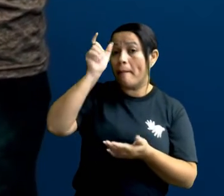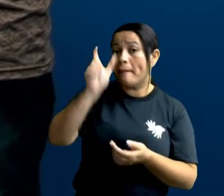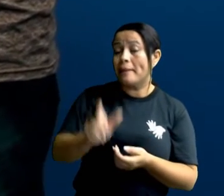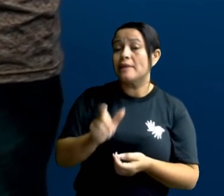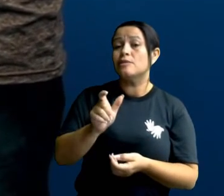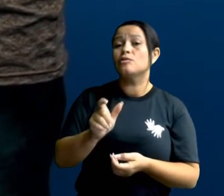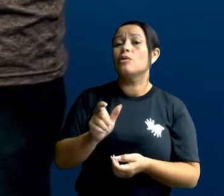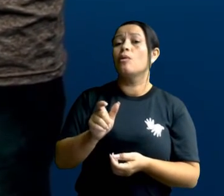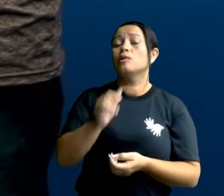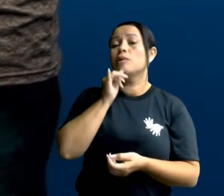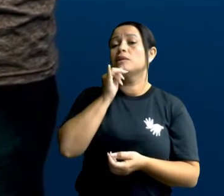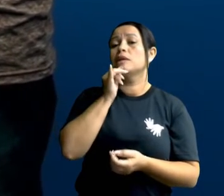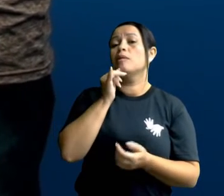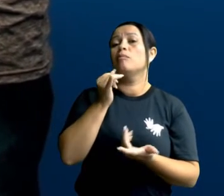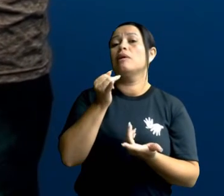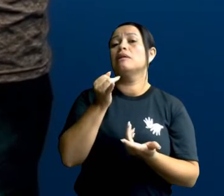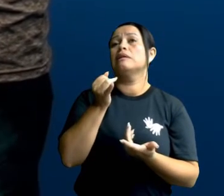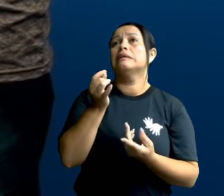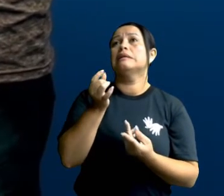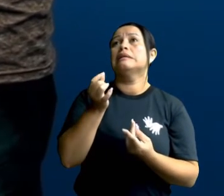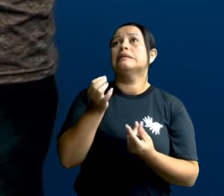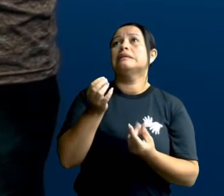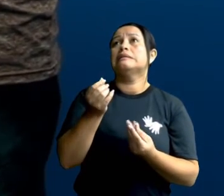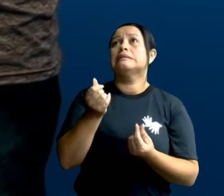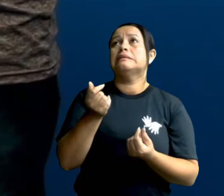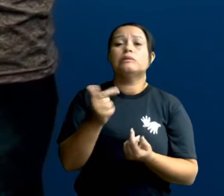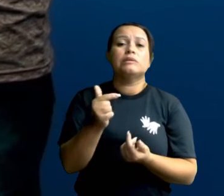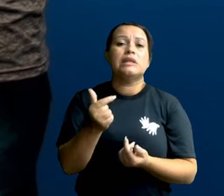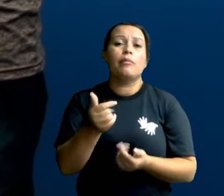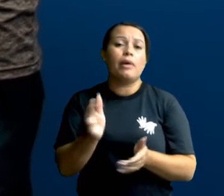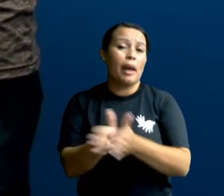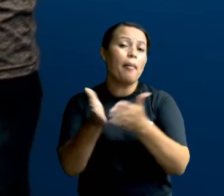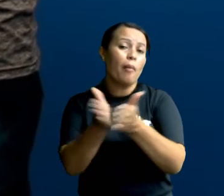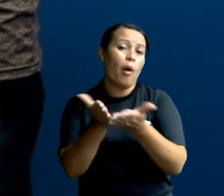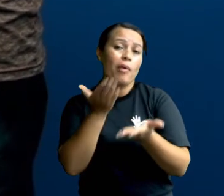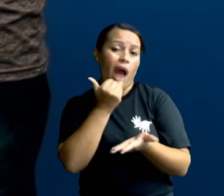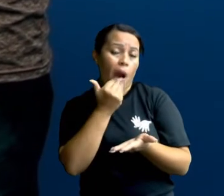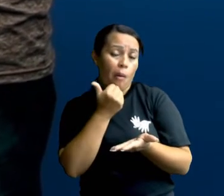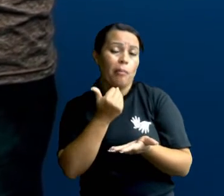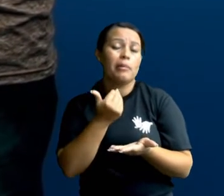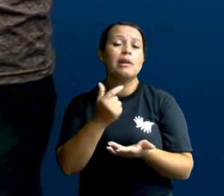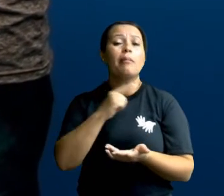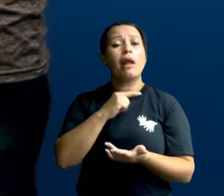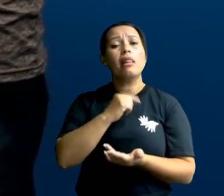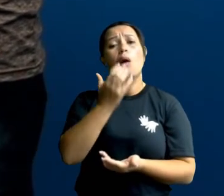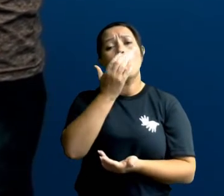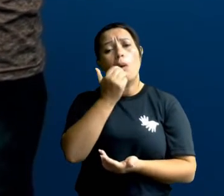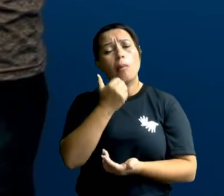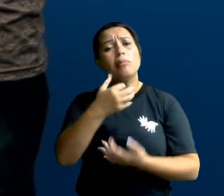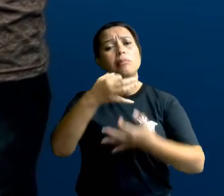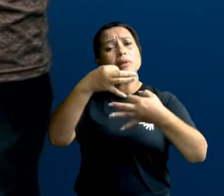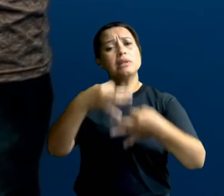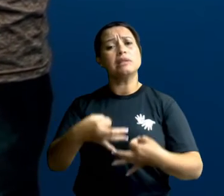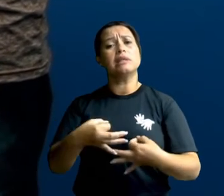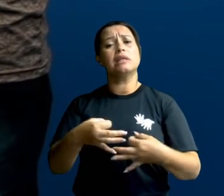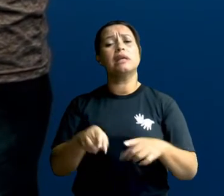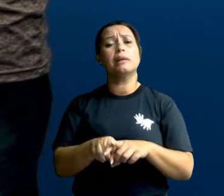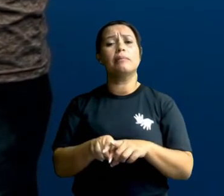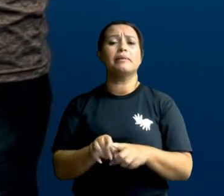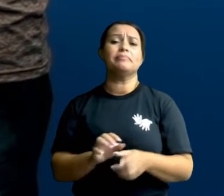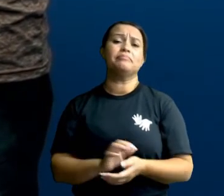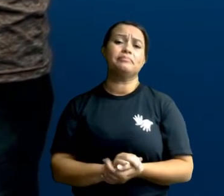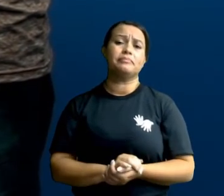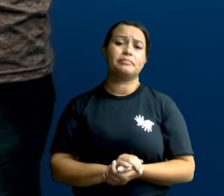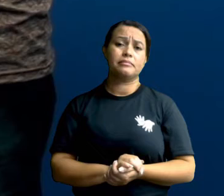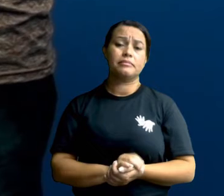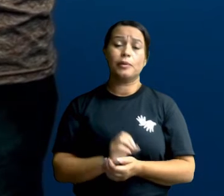de pessoas em situação de vulnerabilidade a essa alimentação, ao alimento, para ter uma alimentação digna e